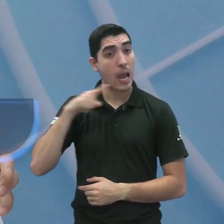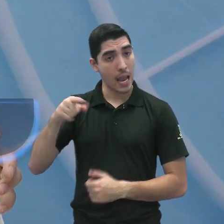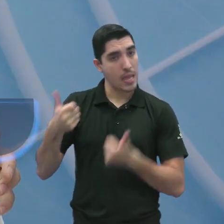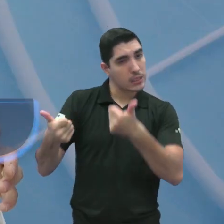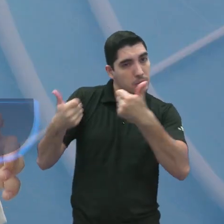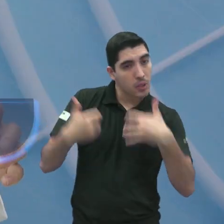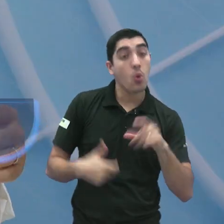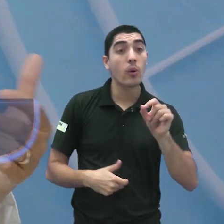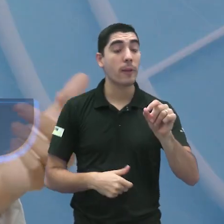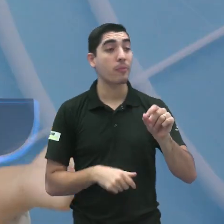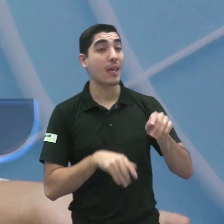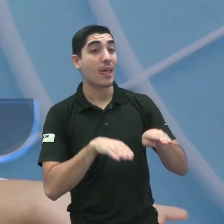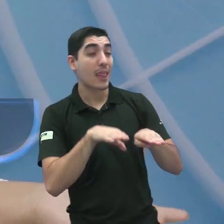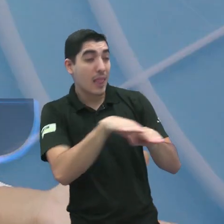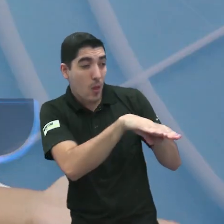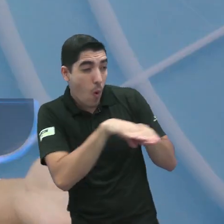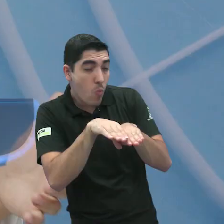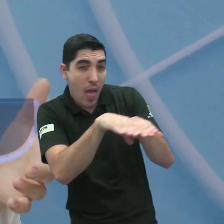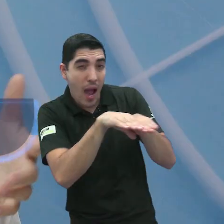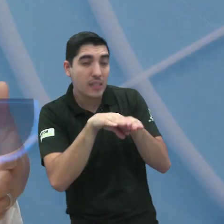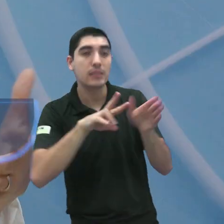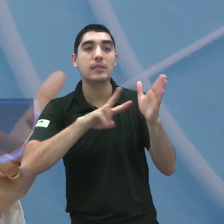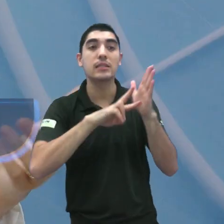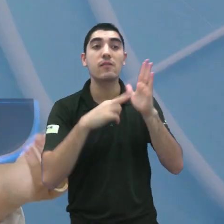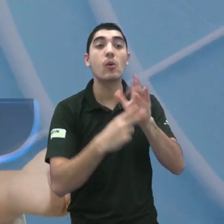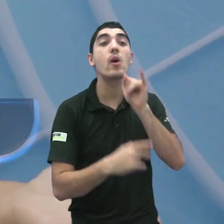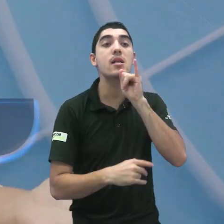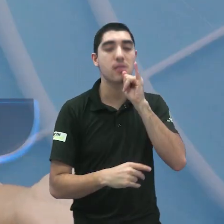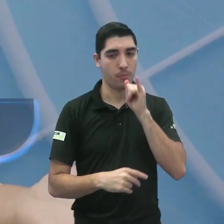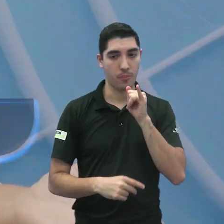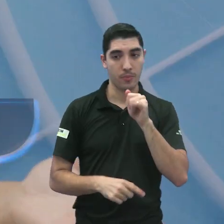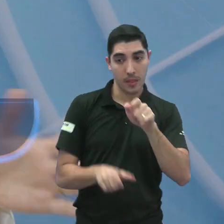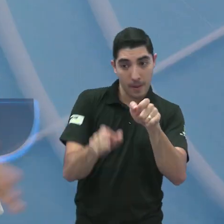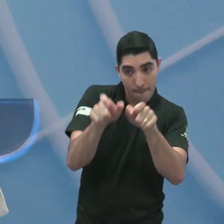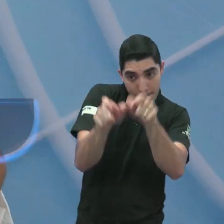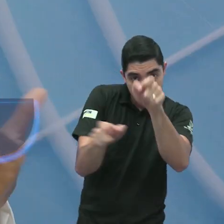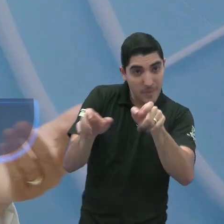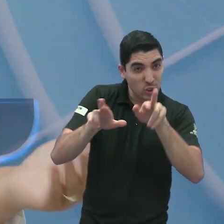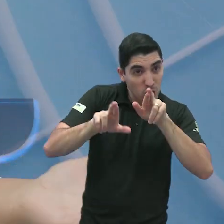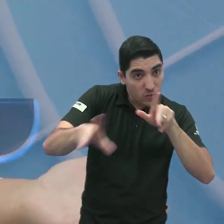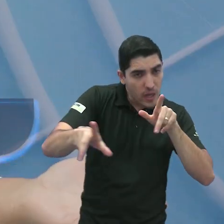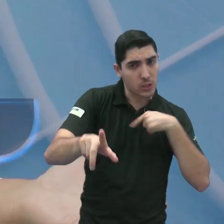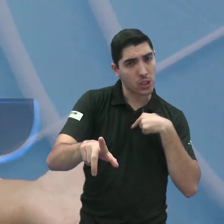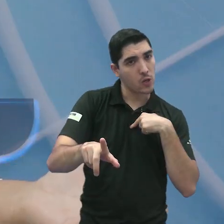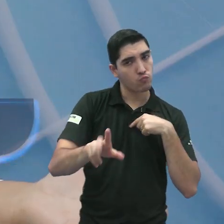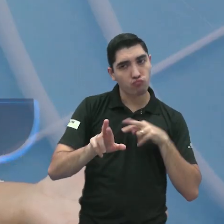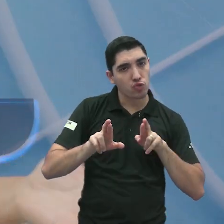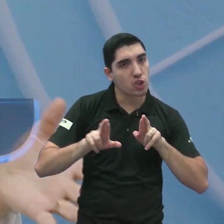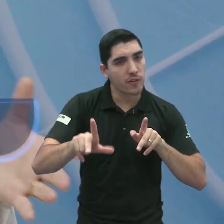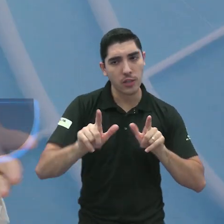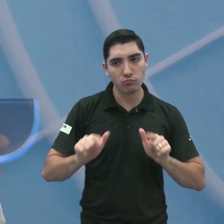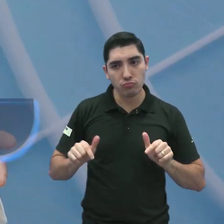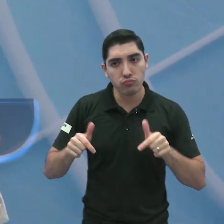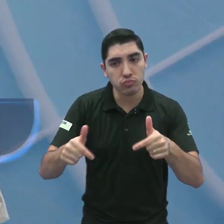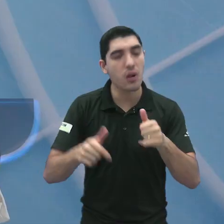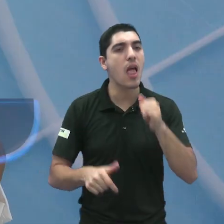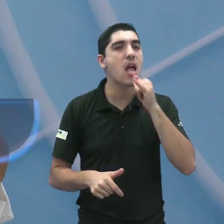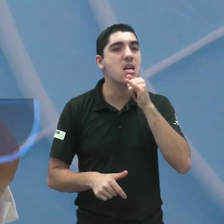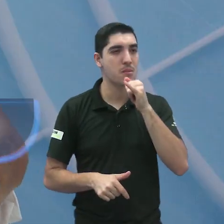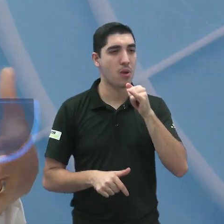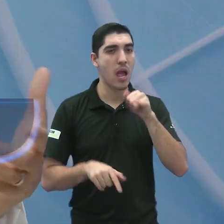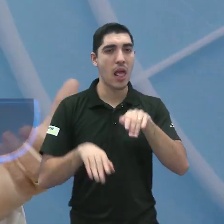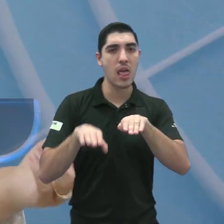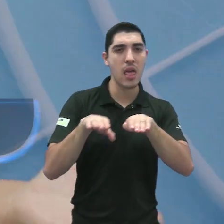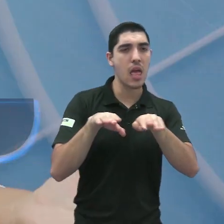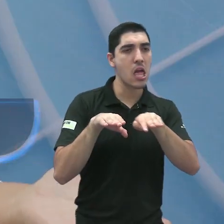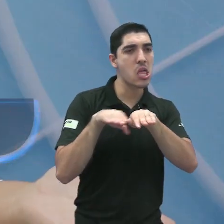que a igualdade, ela está em tratar os diferentes de forma diferente, né? Então, às vezes a gente